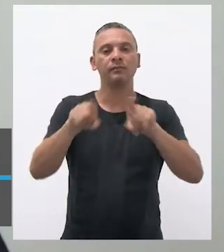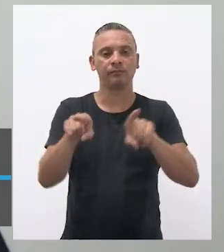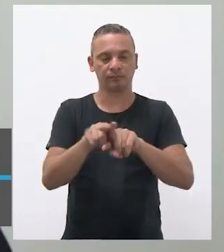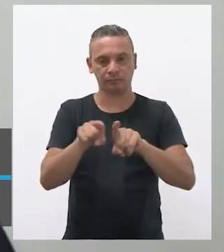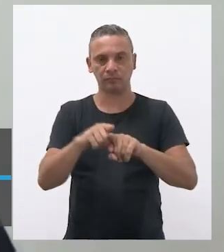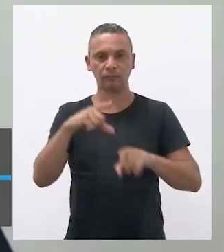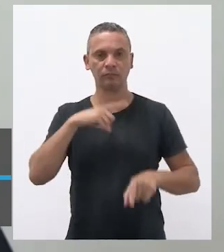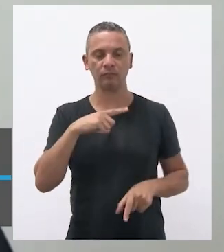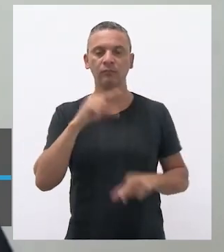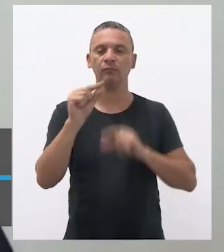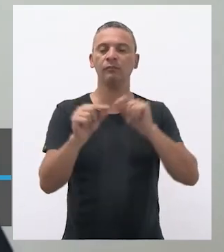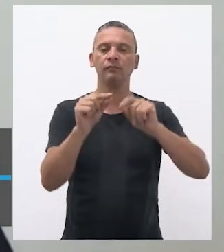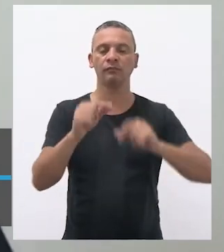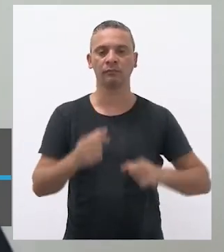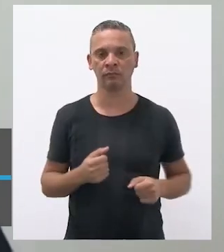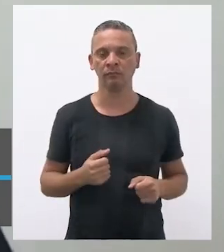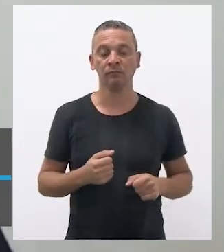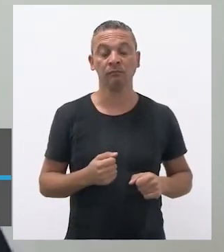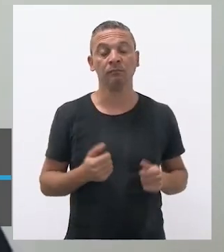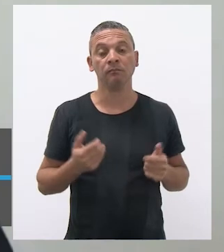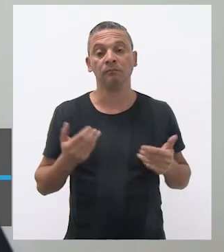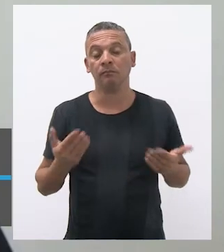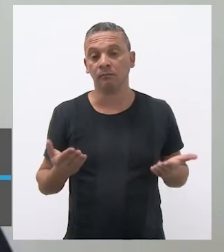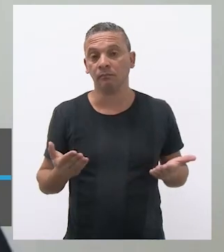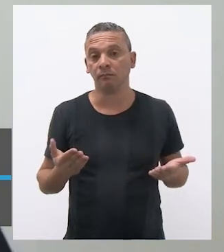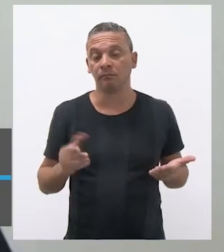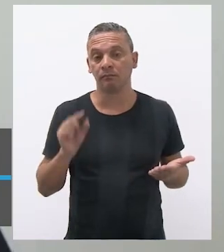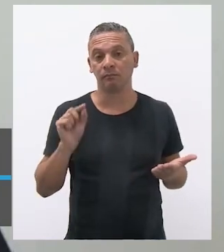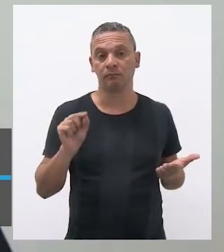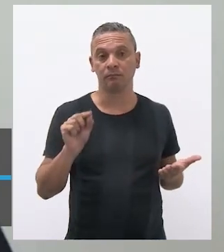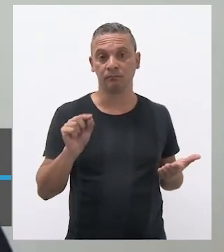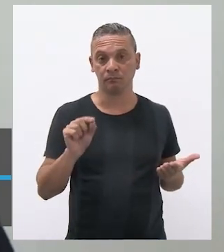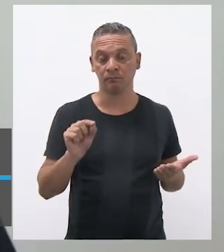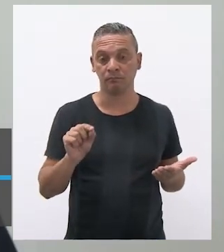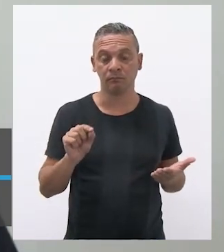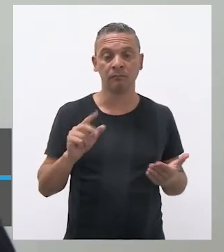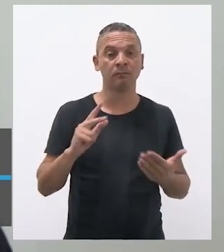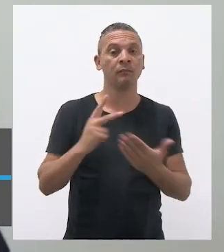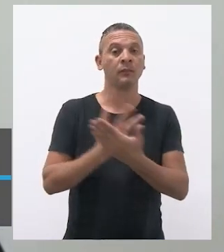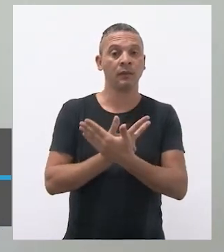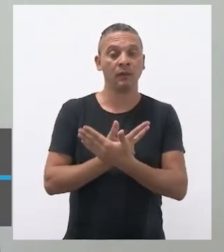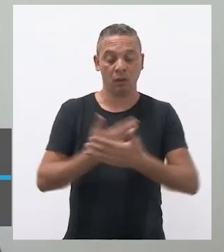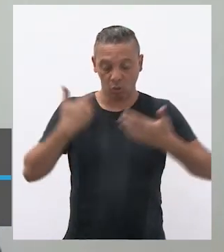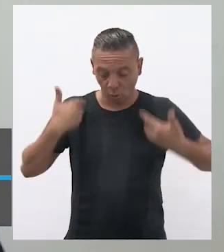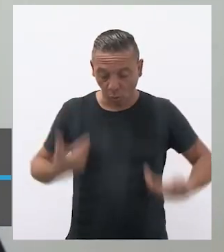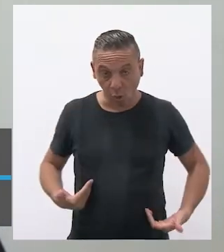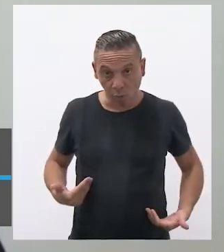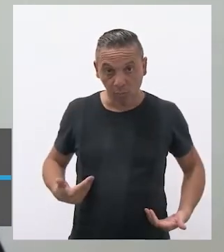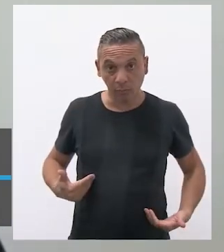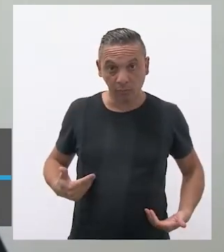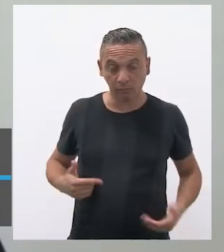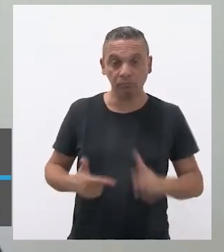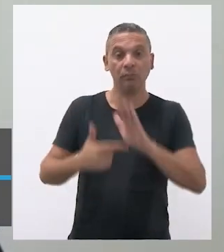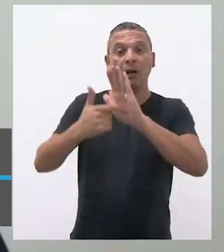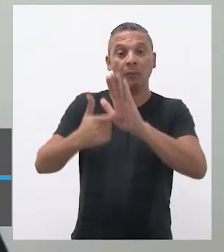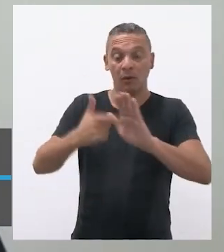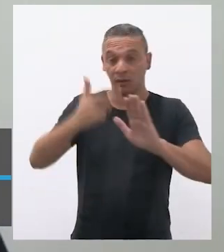pressuposto é que, na verdade, não é o corpo que determina os